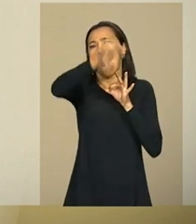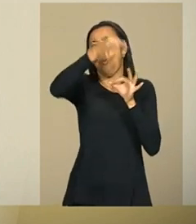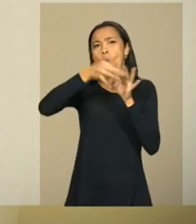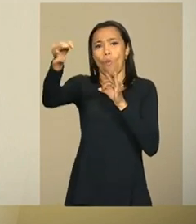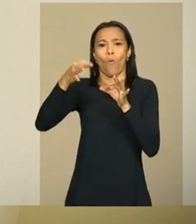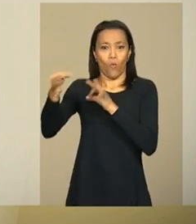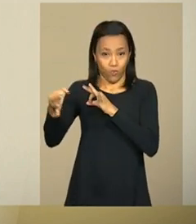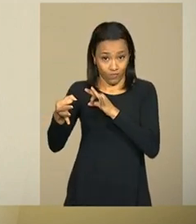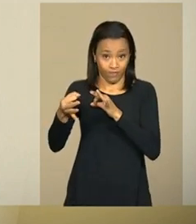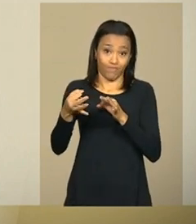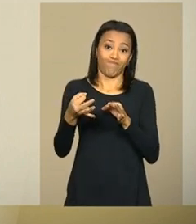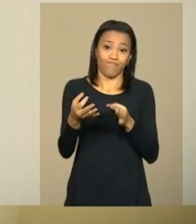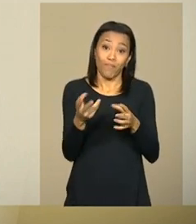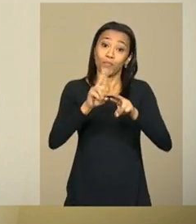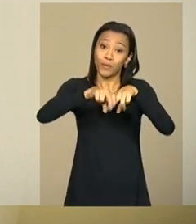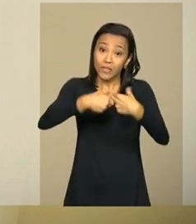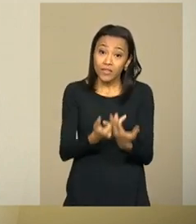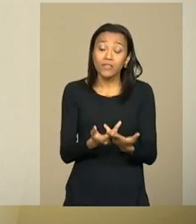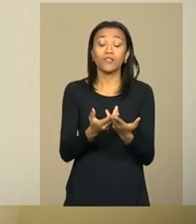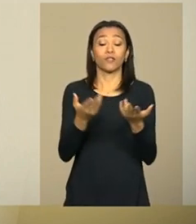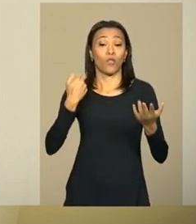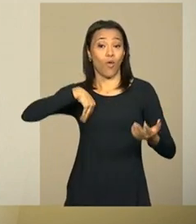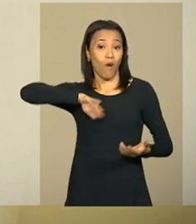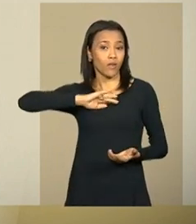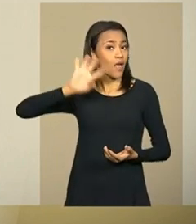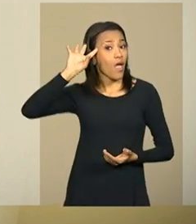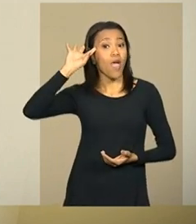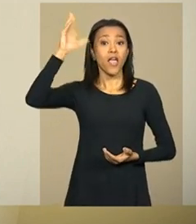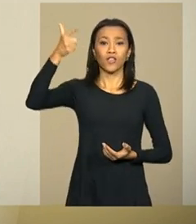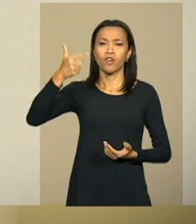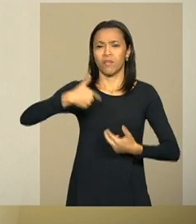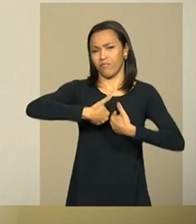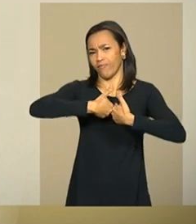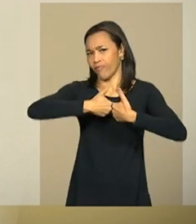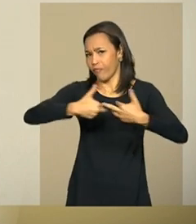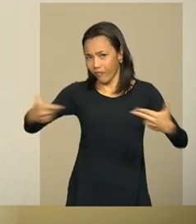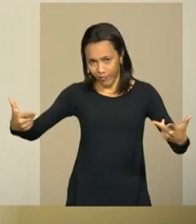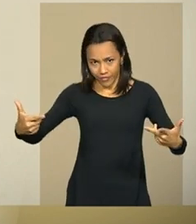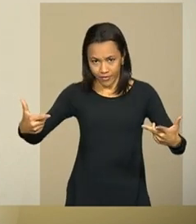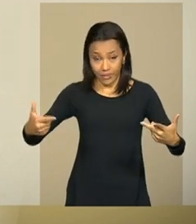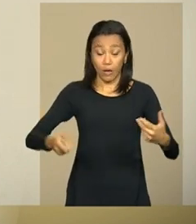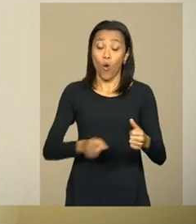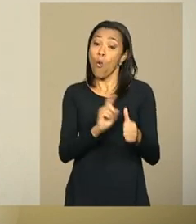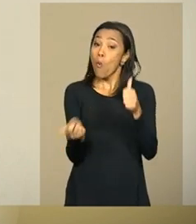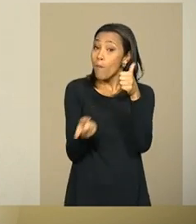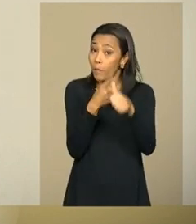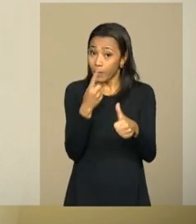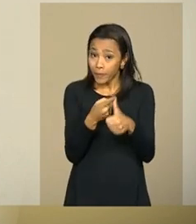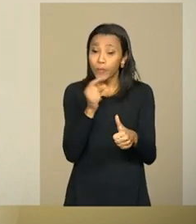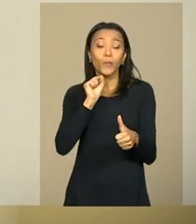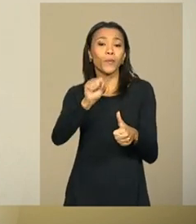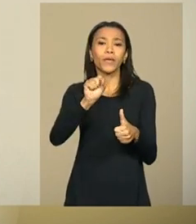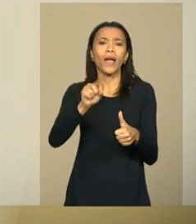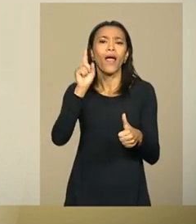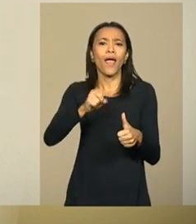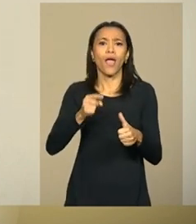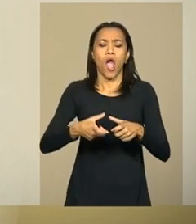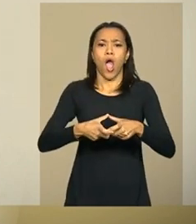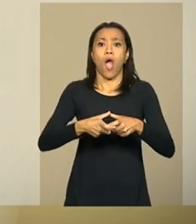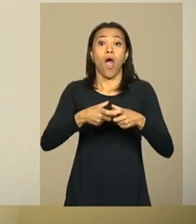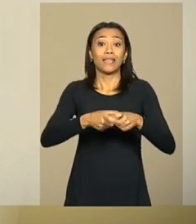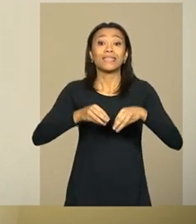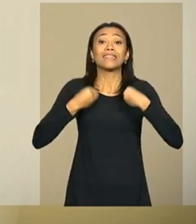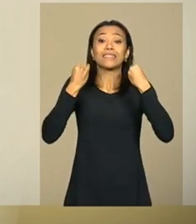país por isso Luciano tomamos uma série de providências uma delas é aumentar as